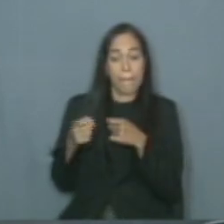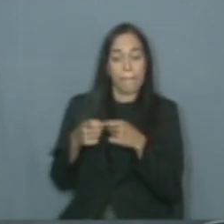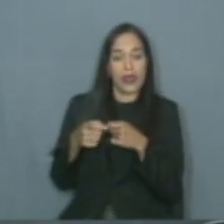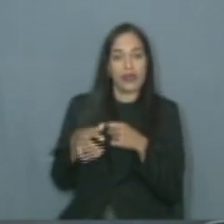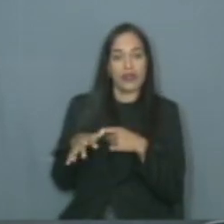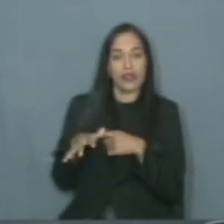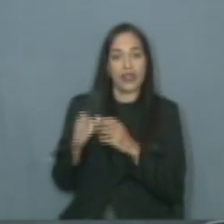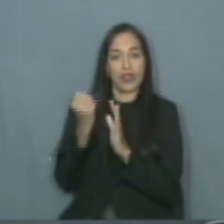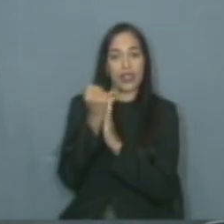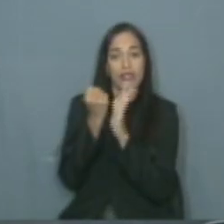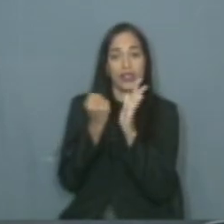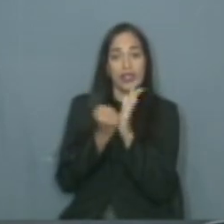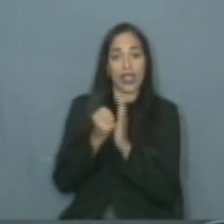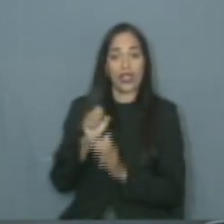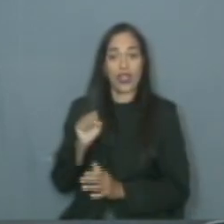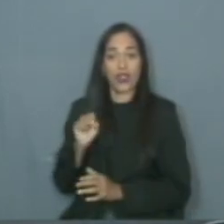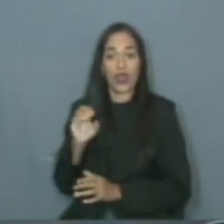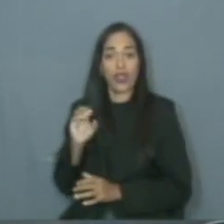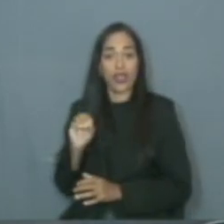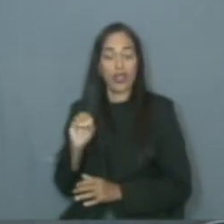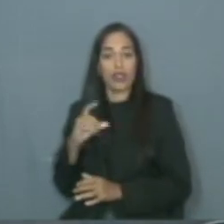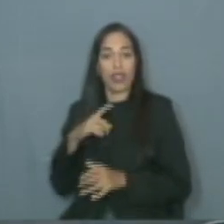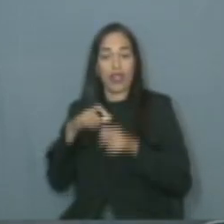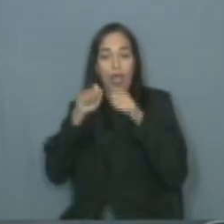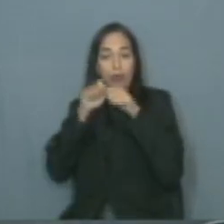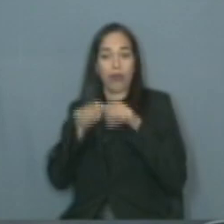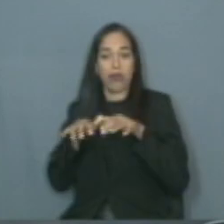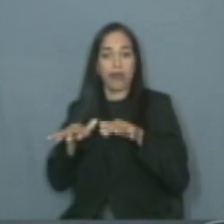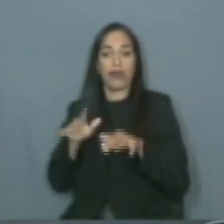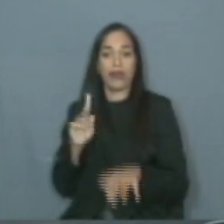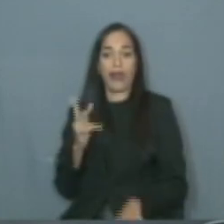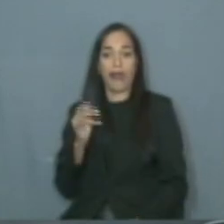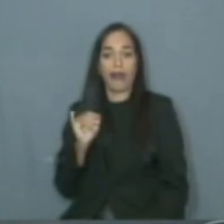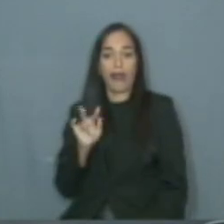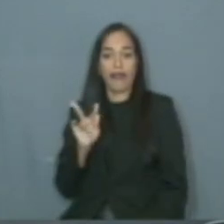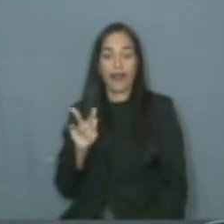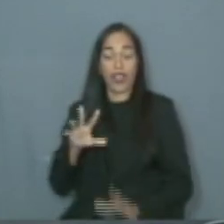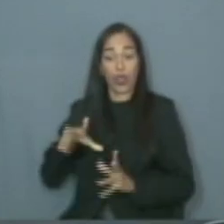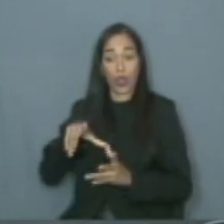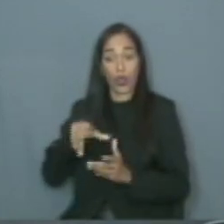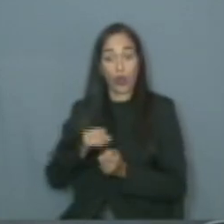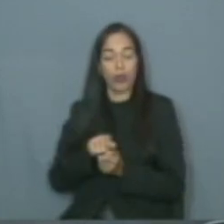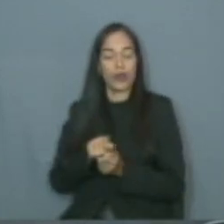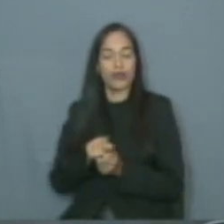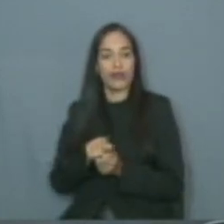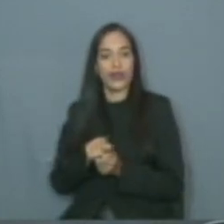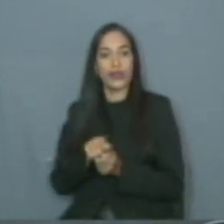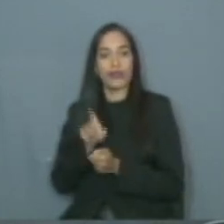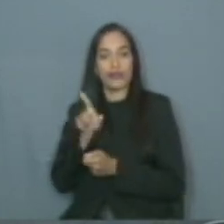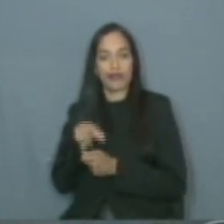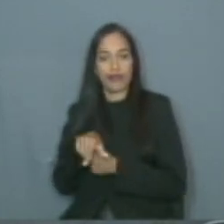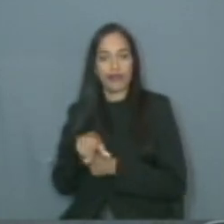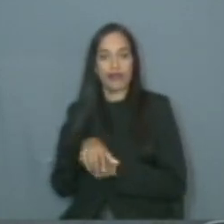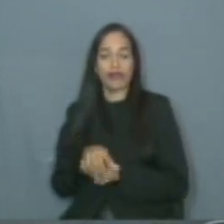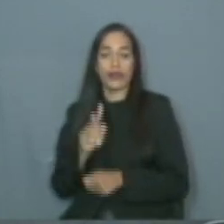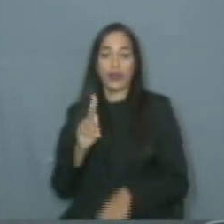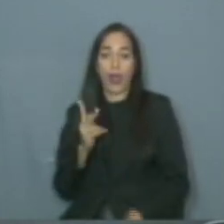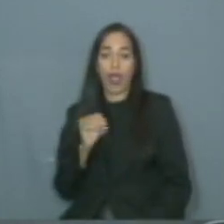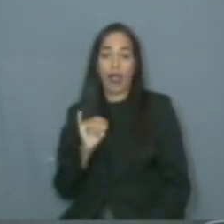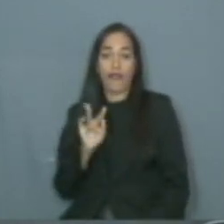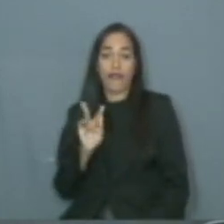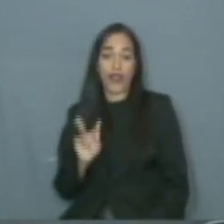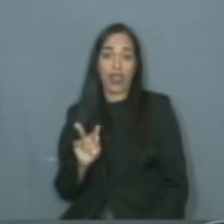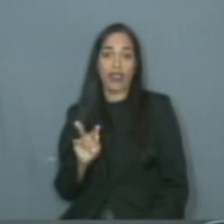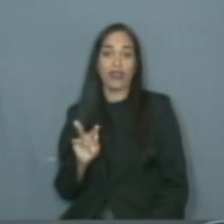80 havia uma epidemia muito grande de HIV no mundo inteiro. E uma das formas com que o HIV se